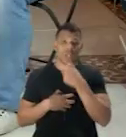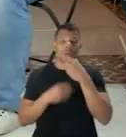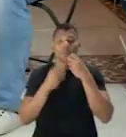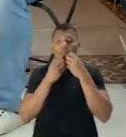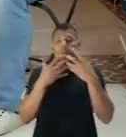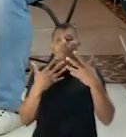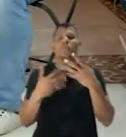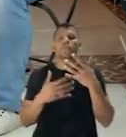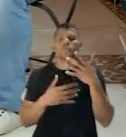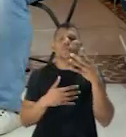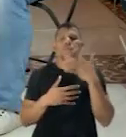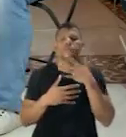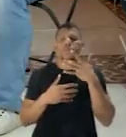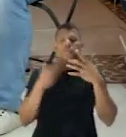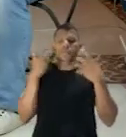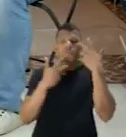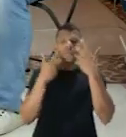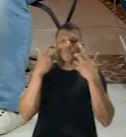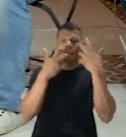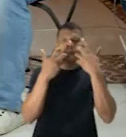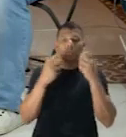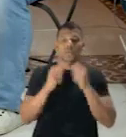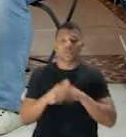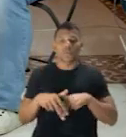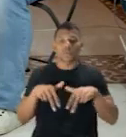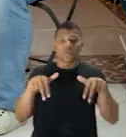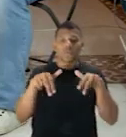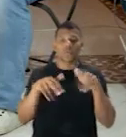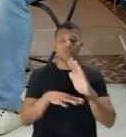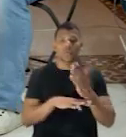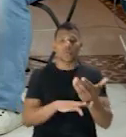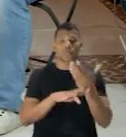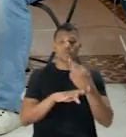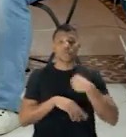doce estanca, assim uma luz já giganta, e